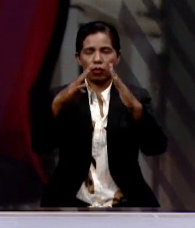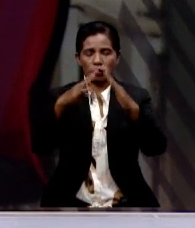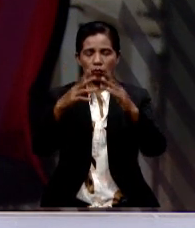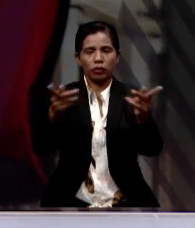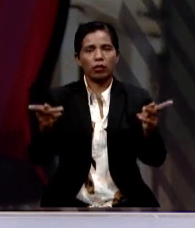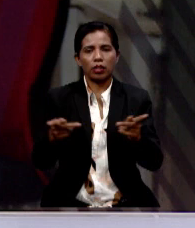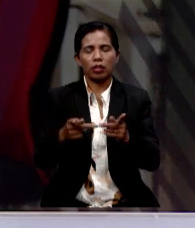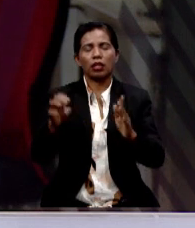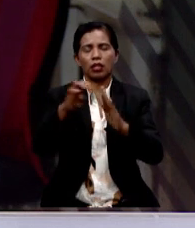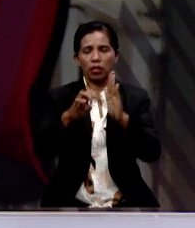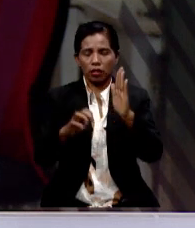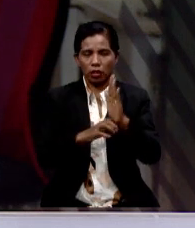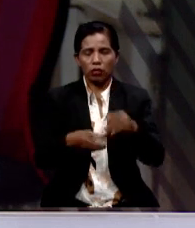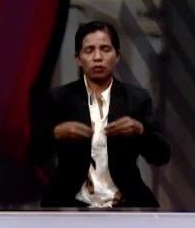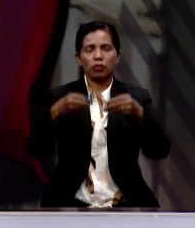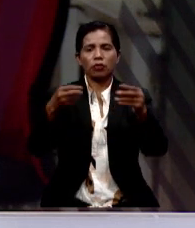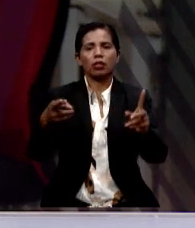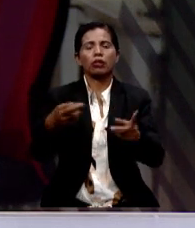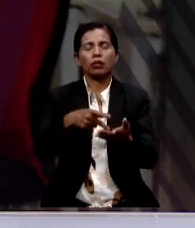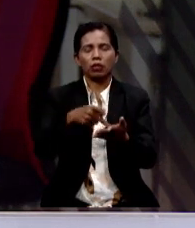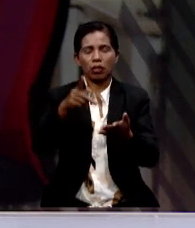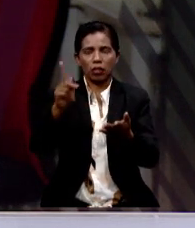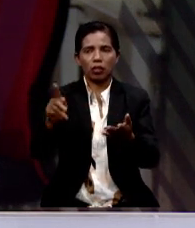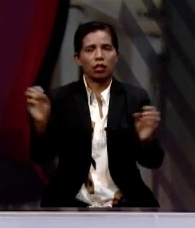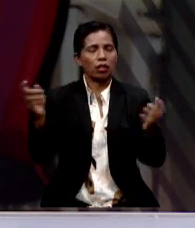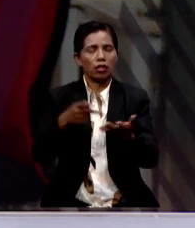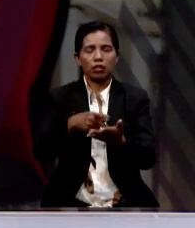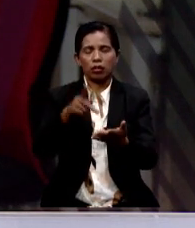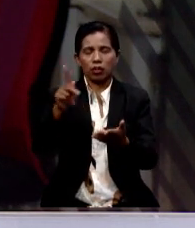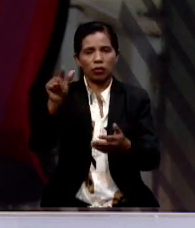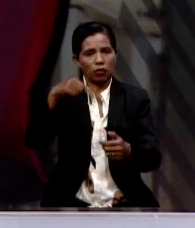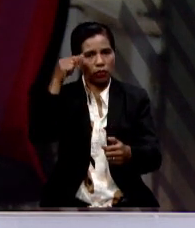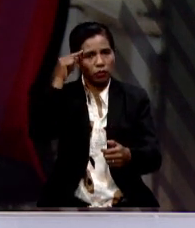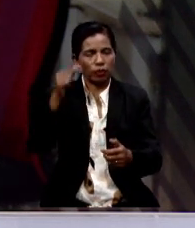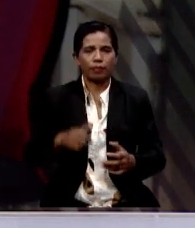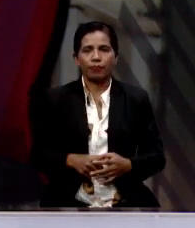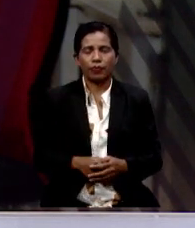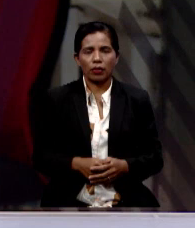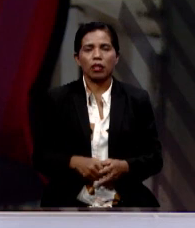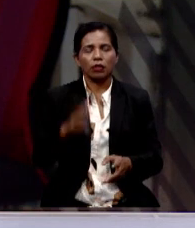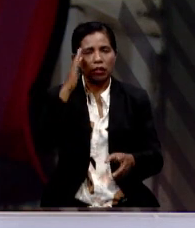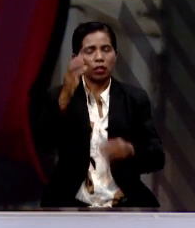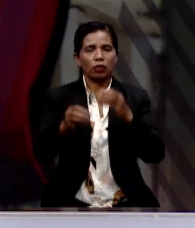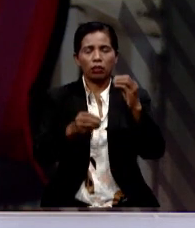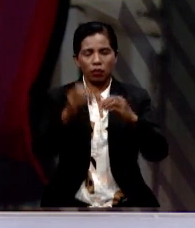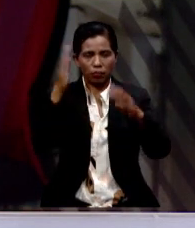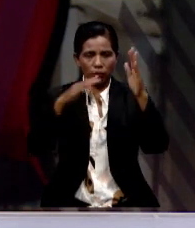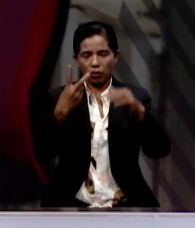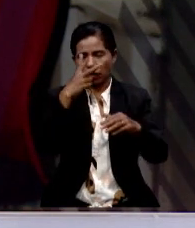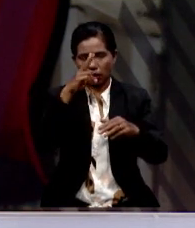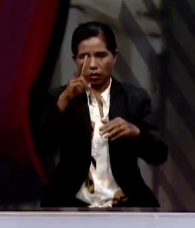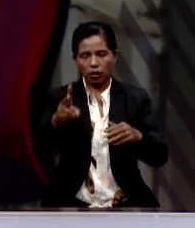estado. Balon fo aluga o de rendimento, mas bela selo taxa va governo. Ato até ne conoba assunto ne, turma